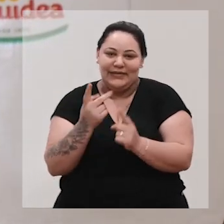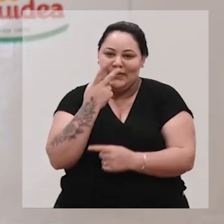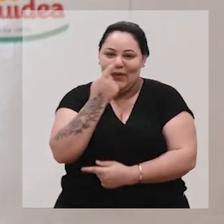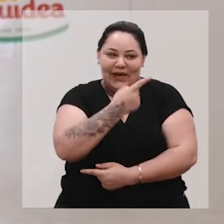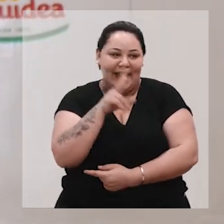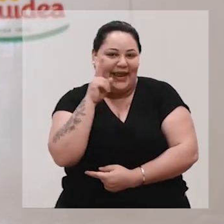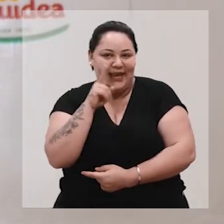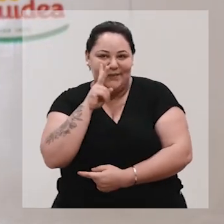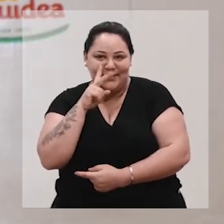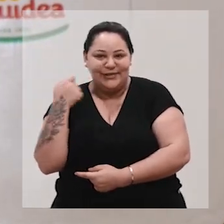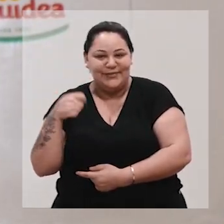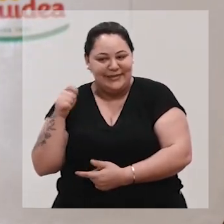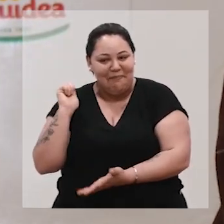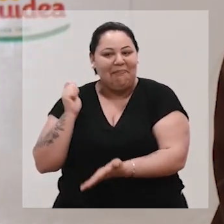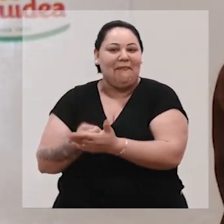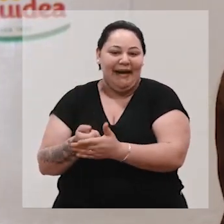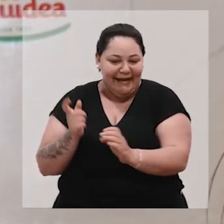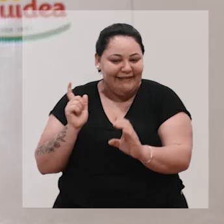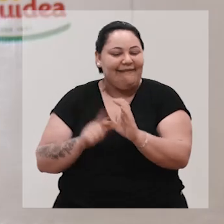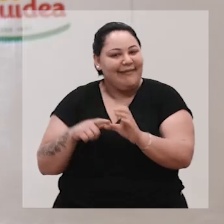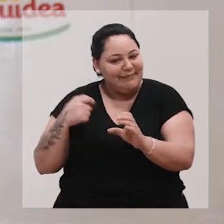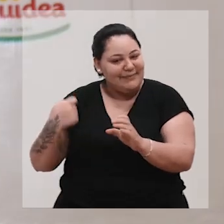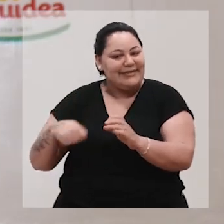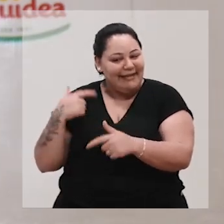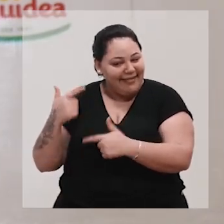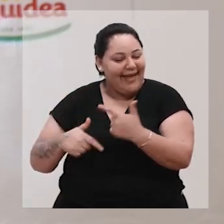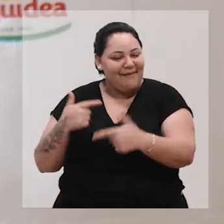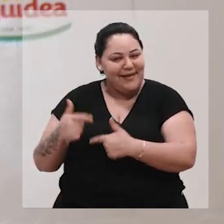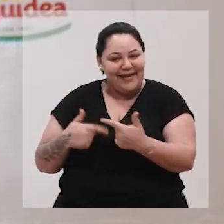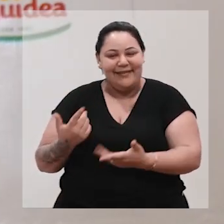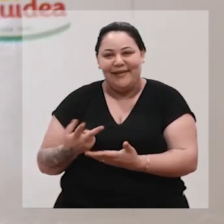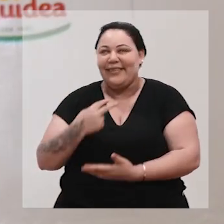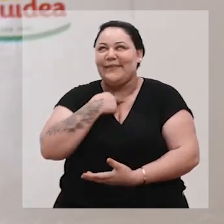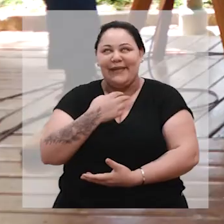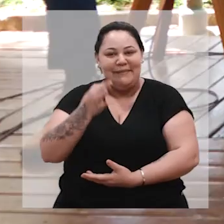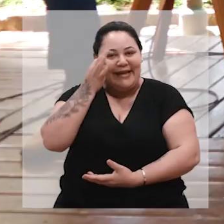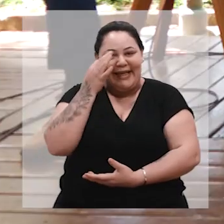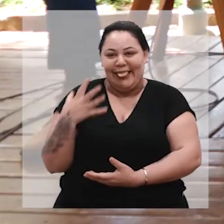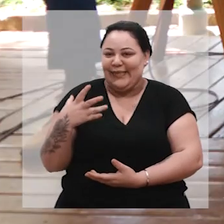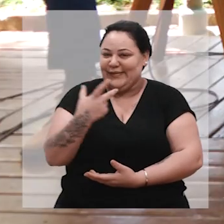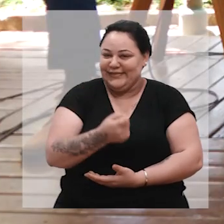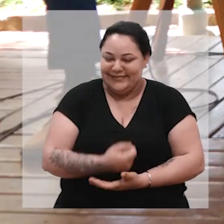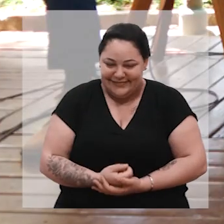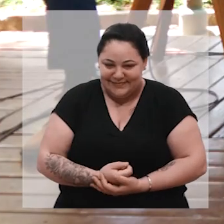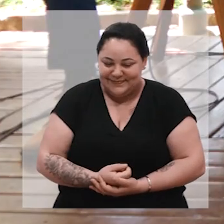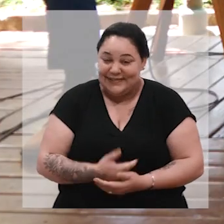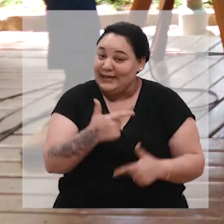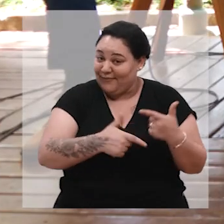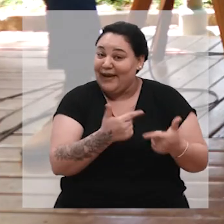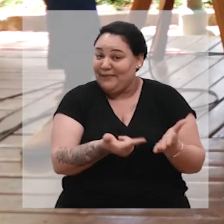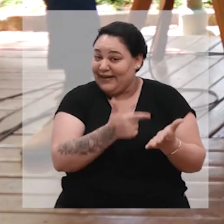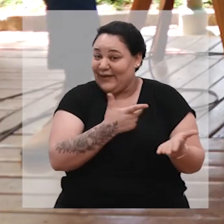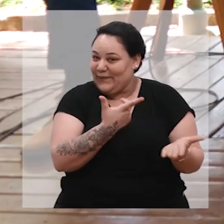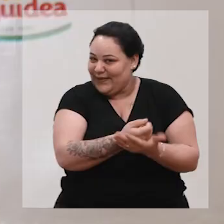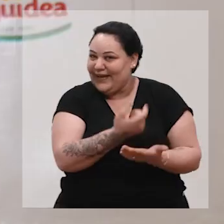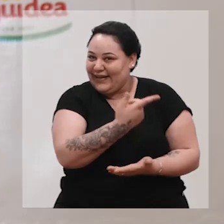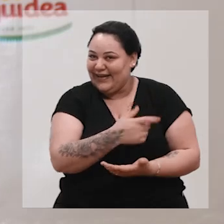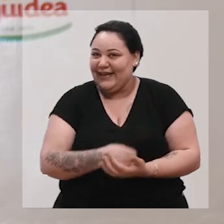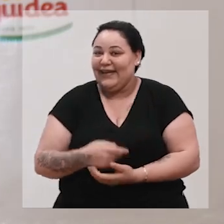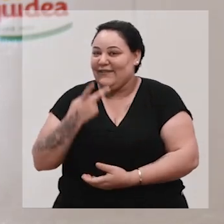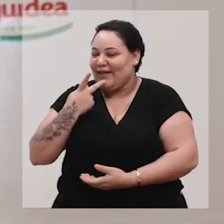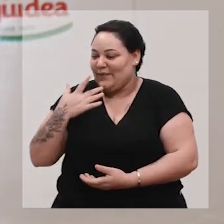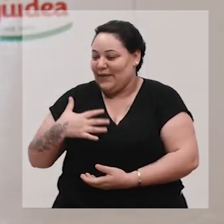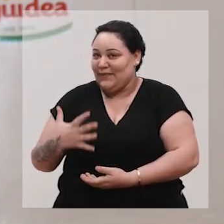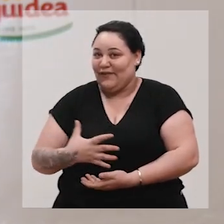a Maia, a gente precisa pagar as contas, a gente tem que trabalhar, né? É isso. Até pra... Eu falo isso pra minha